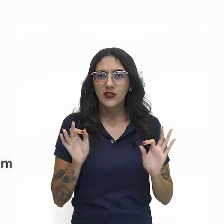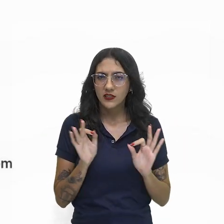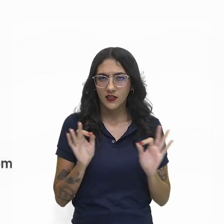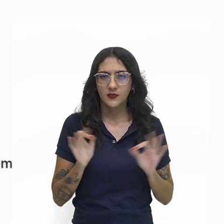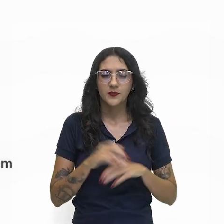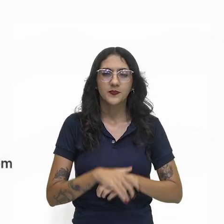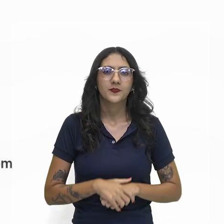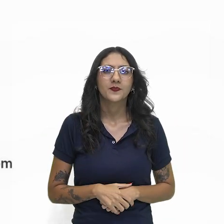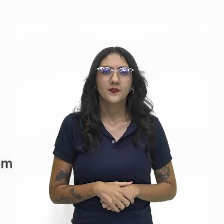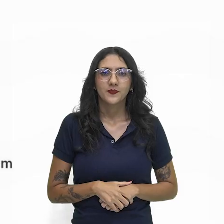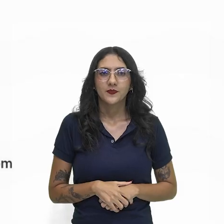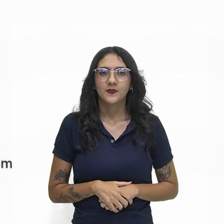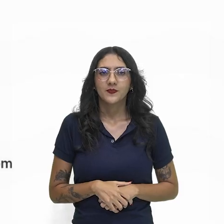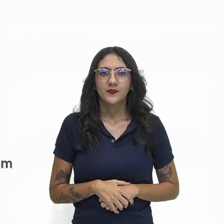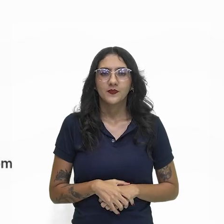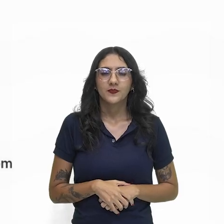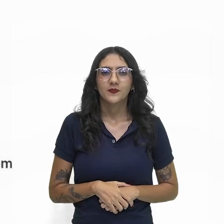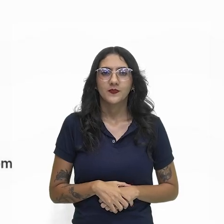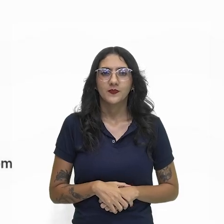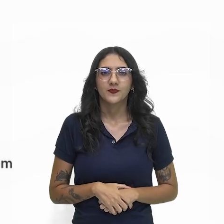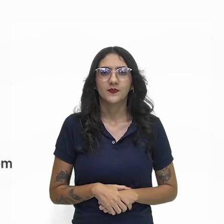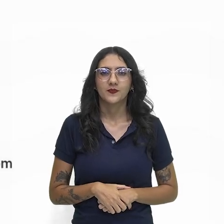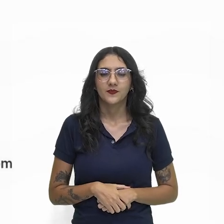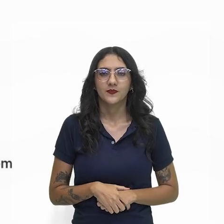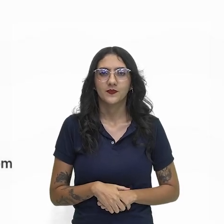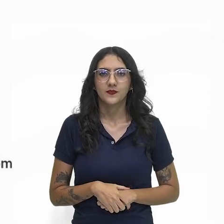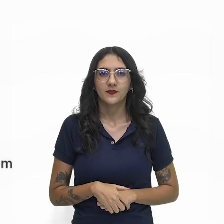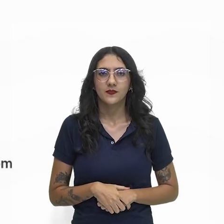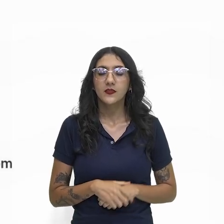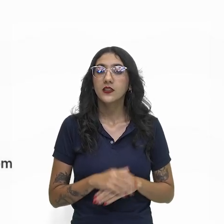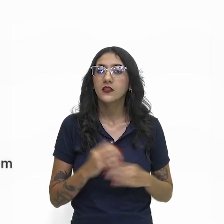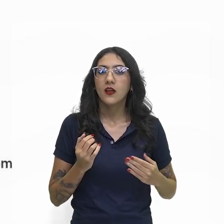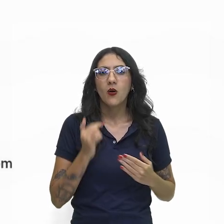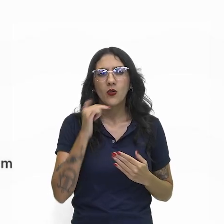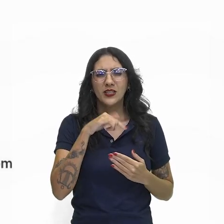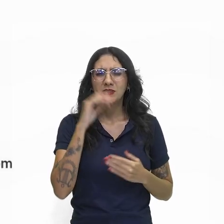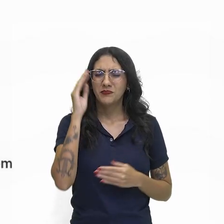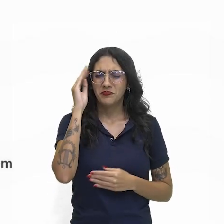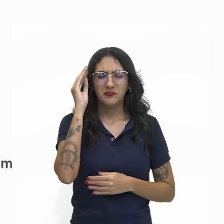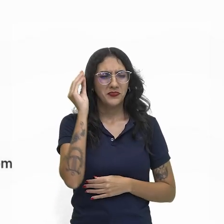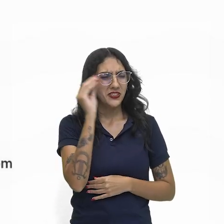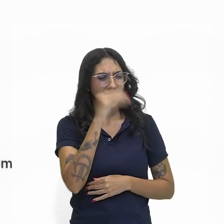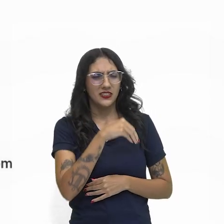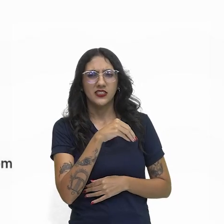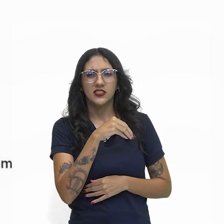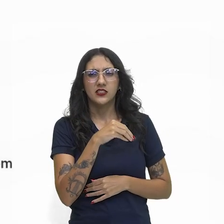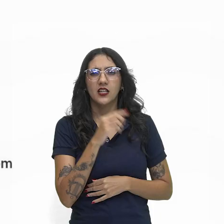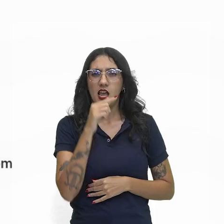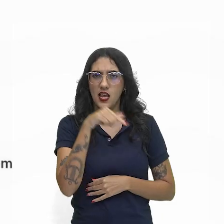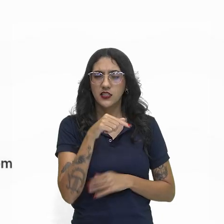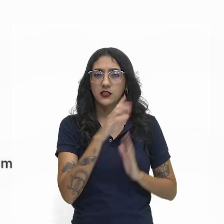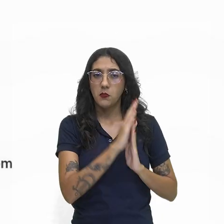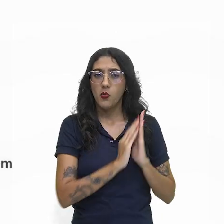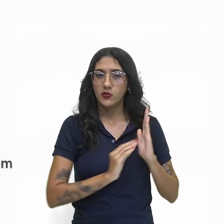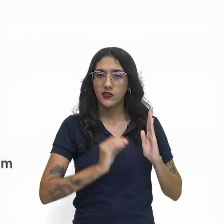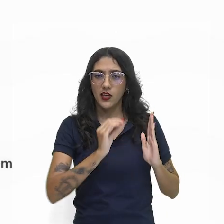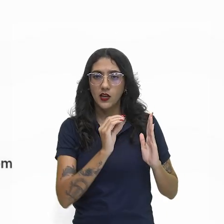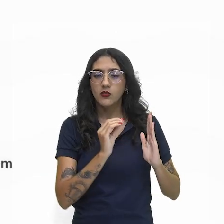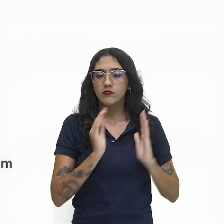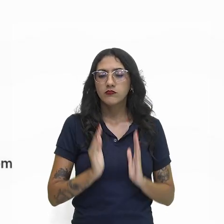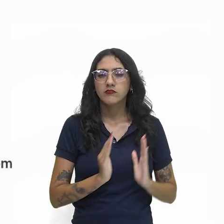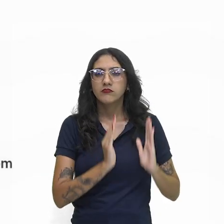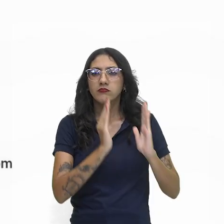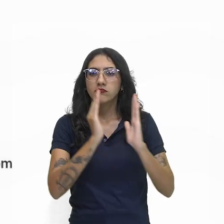sentido. Então, quando Kepler abandona esse modelo de circunferência e passa ao